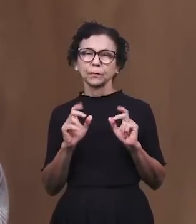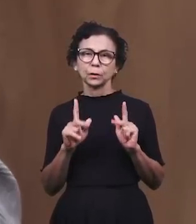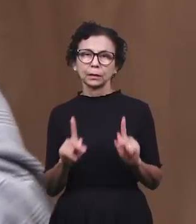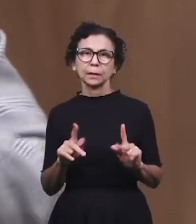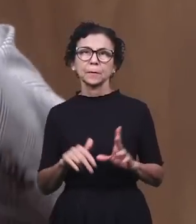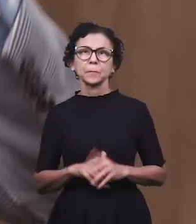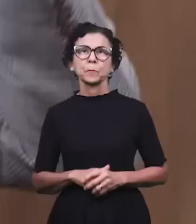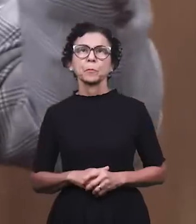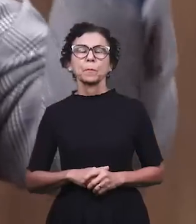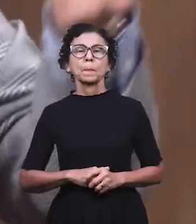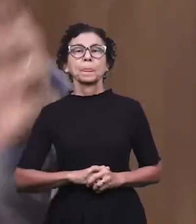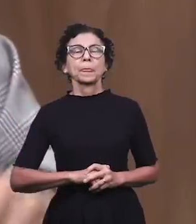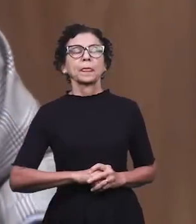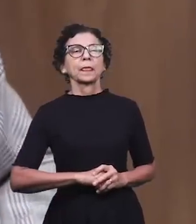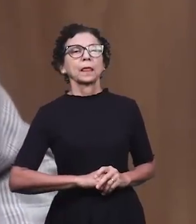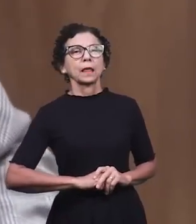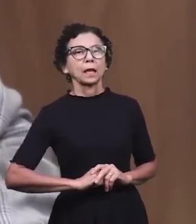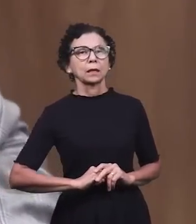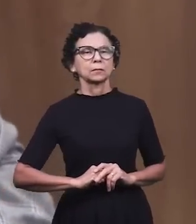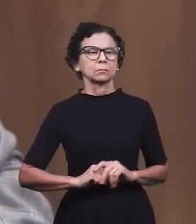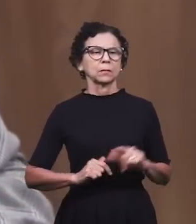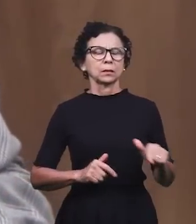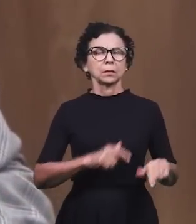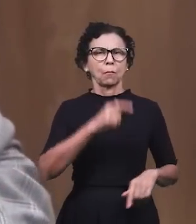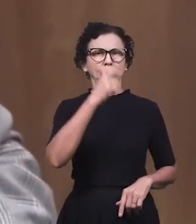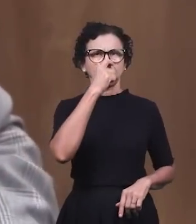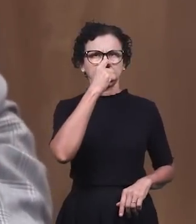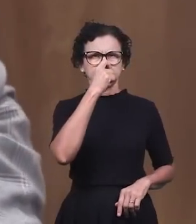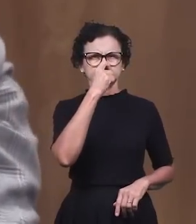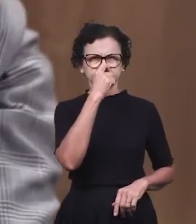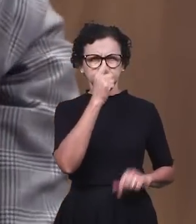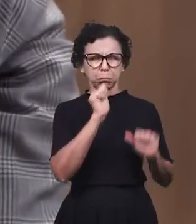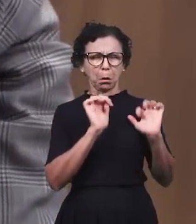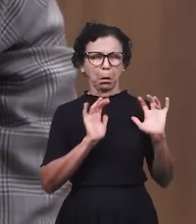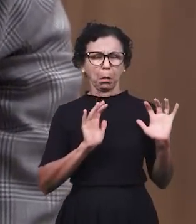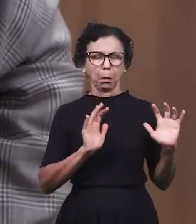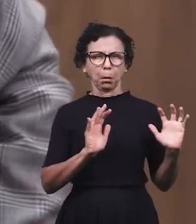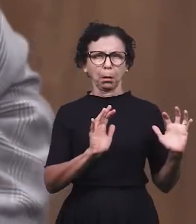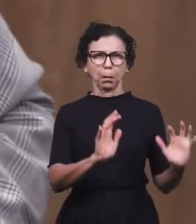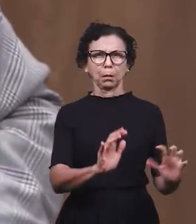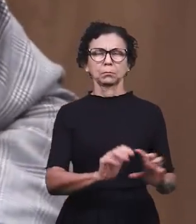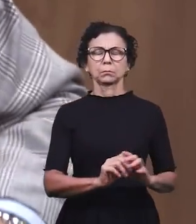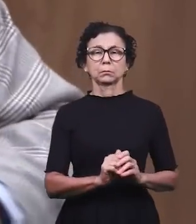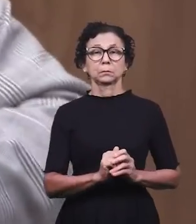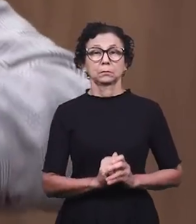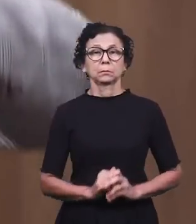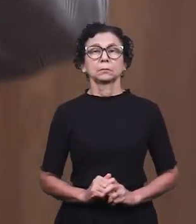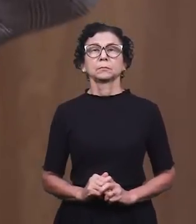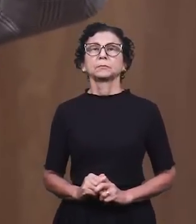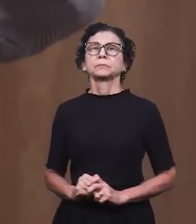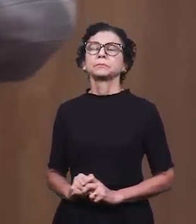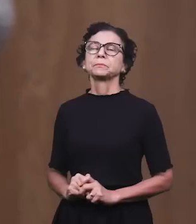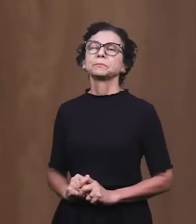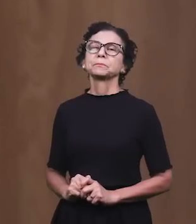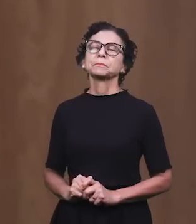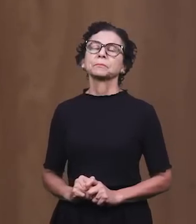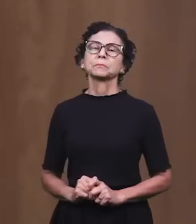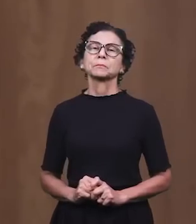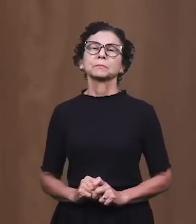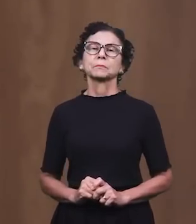Muito bem. A igreja cheia, todo mundo foi gente de Vila Velha e tal. Aí encheu tudo lá, construção do templo, aquele